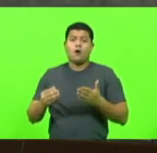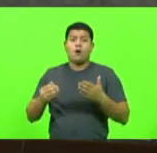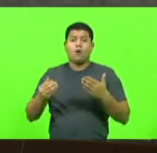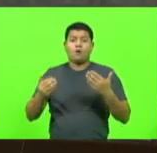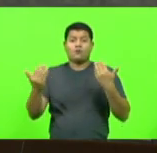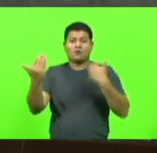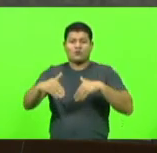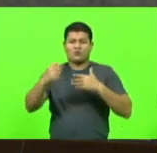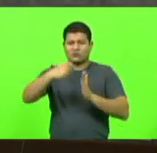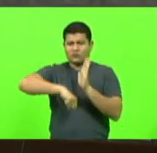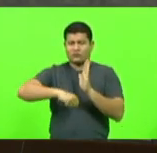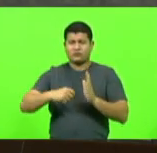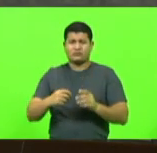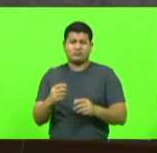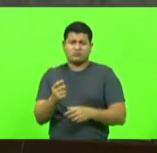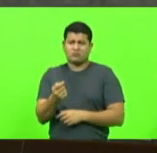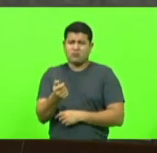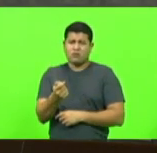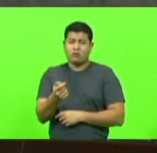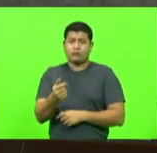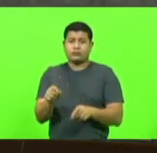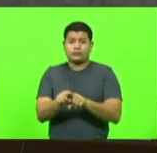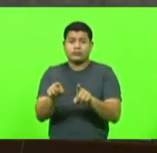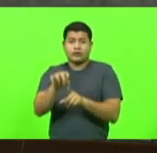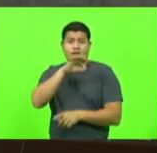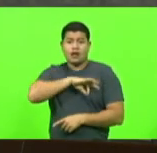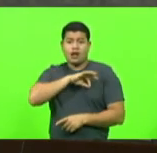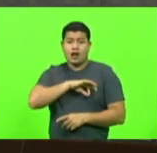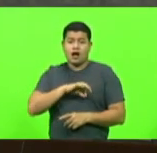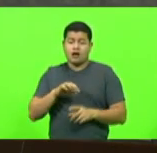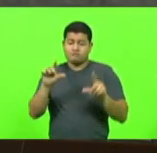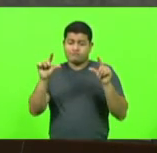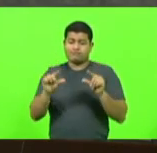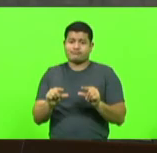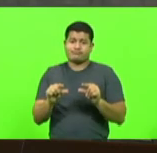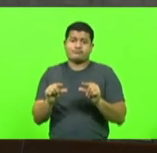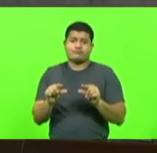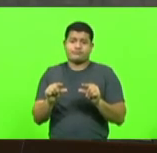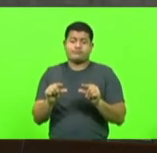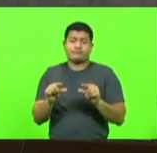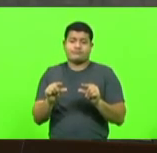salários bem abaixos também, as próprias prefeituras.